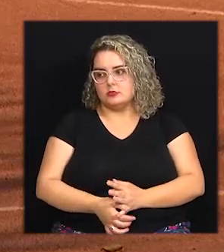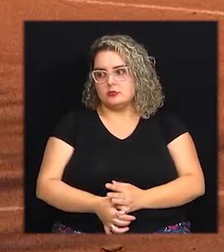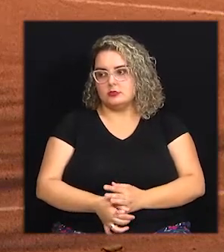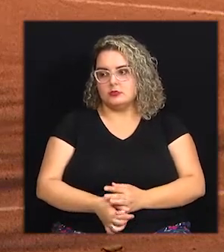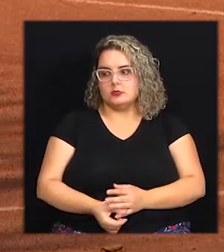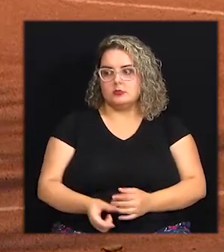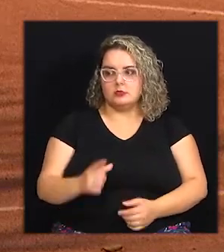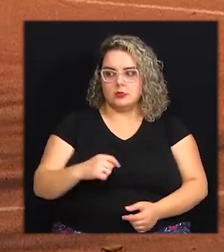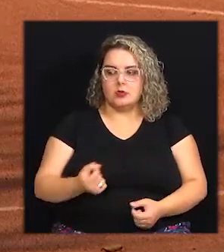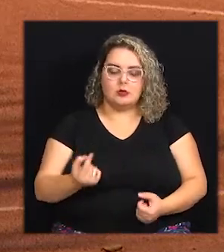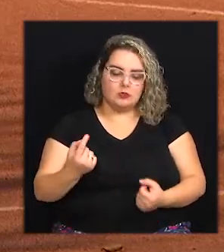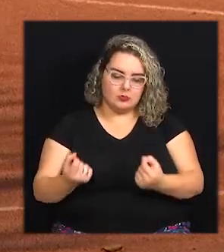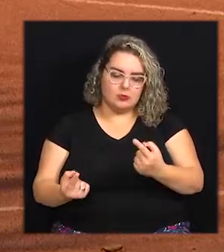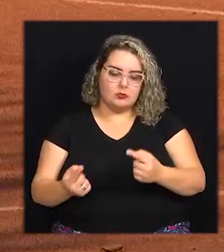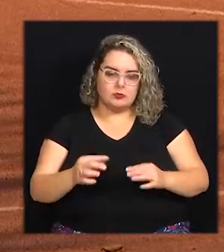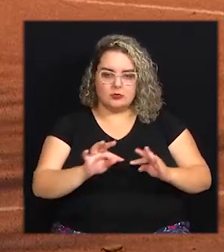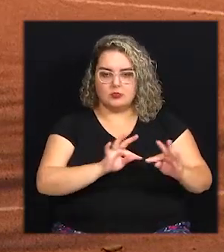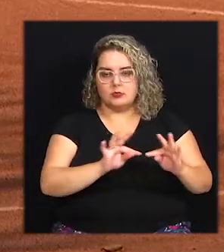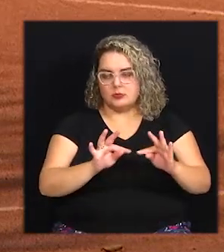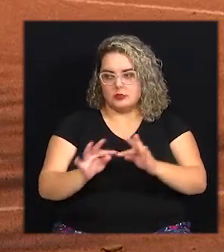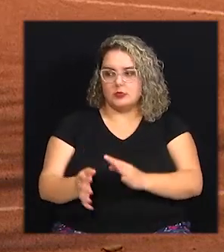tenho alguns treinadores.